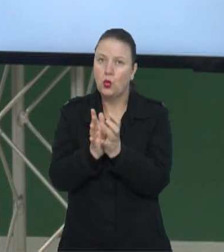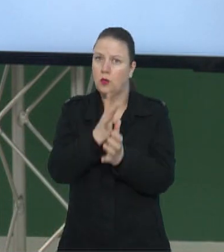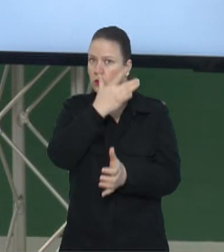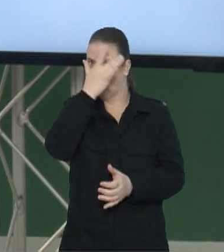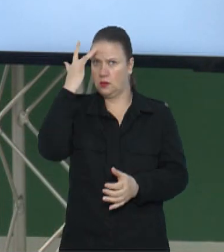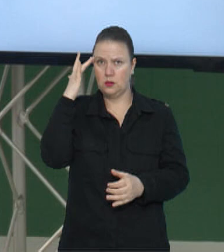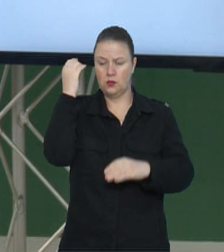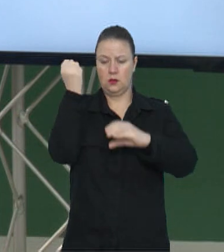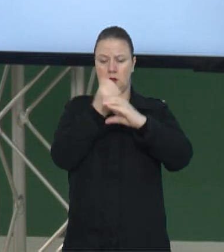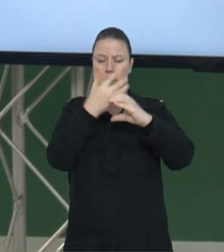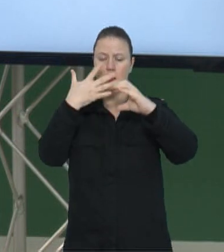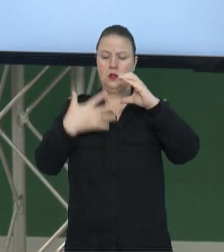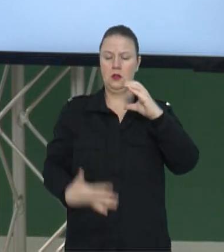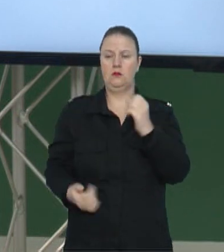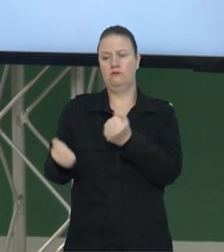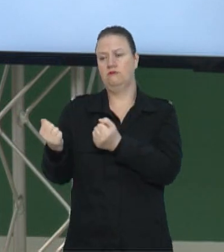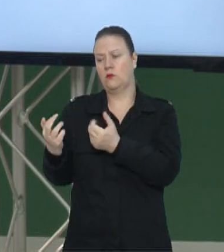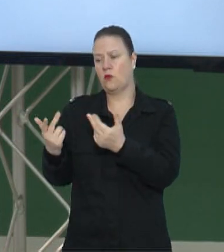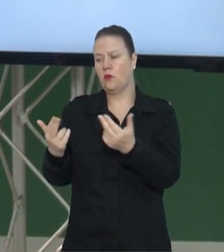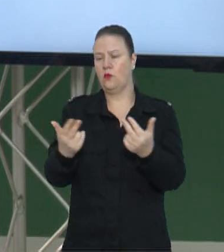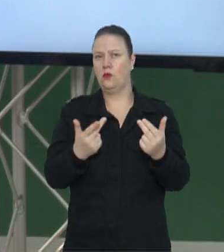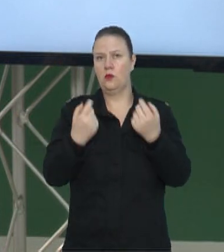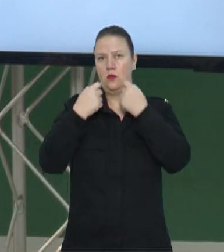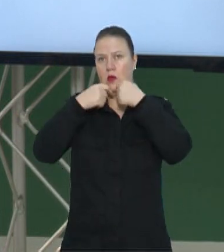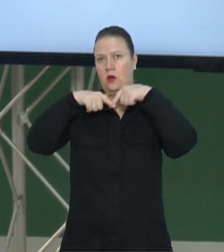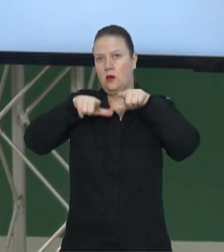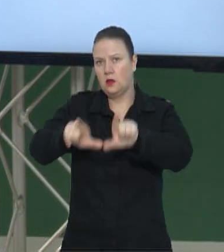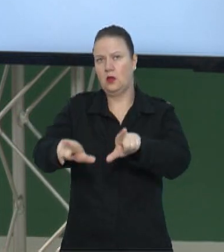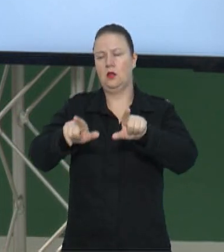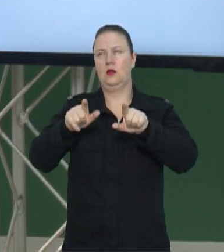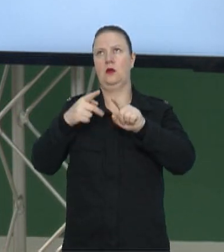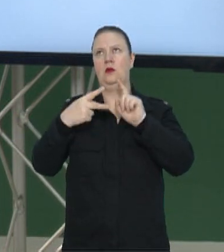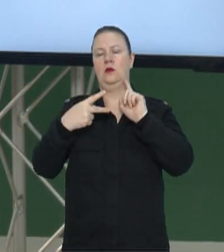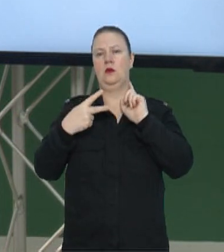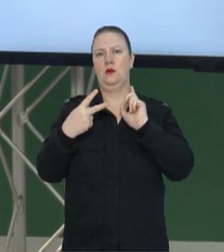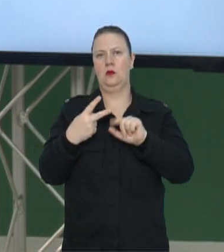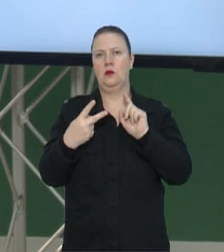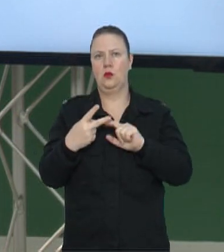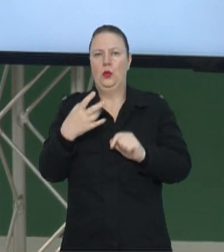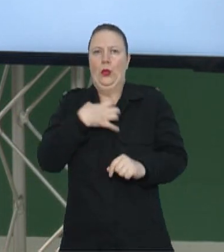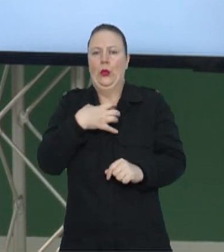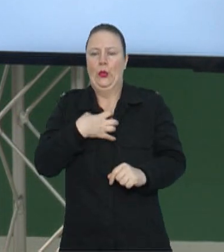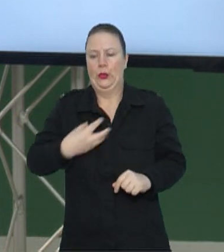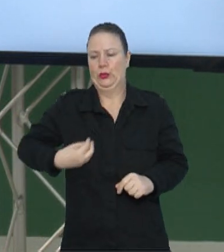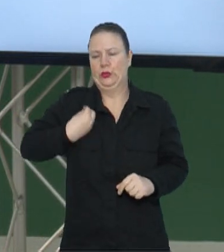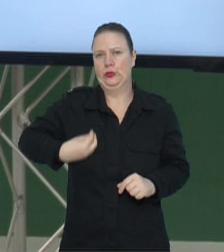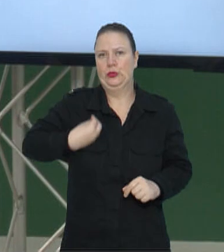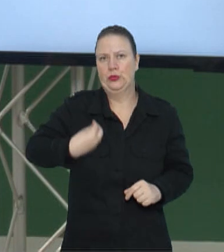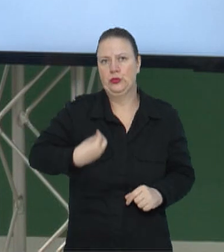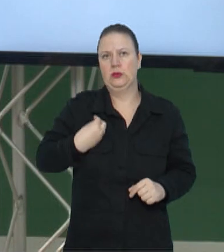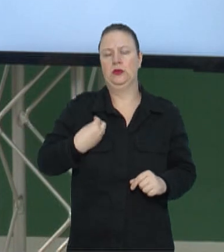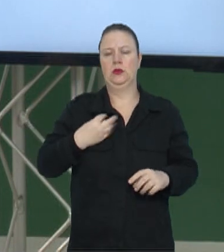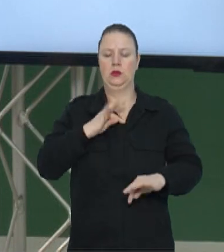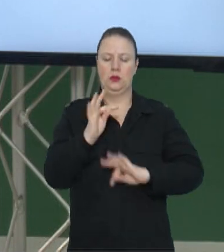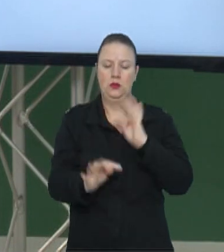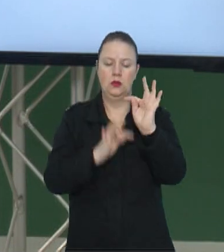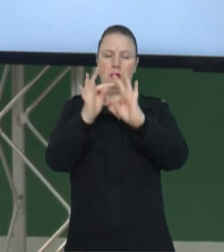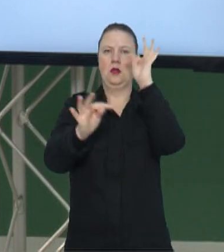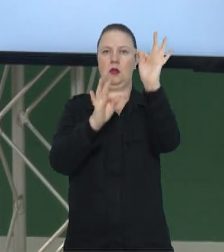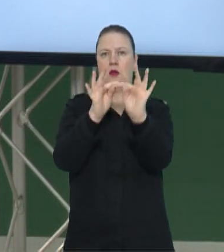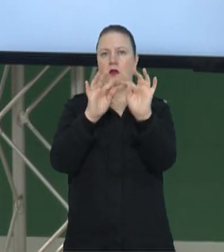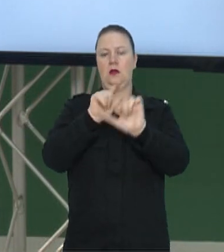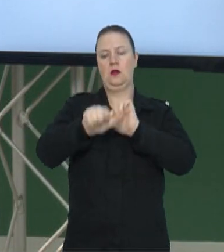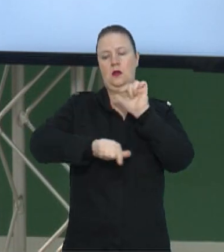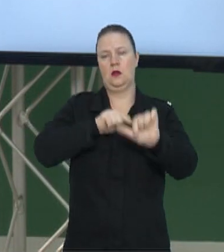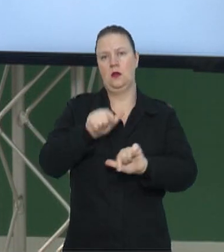Que características são essas? A língua, o idioma falado, o modo de viver, técnicas de trabalho,